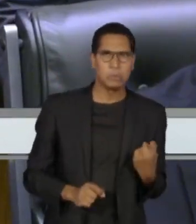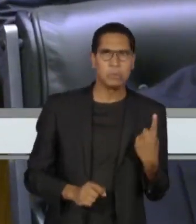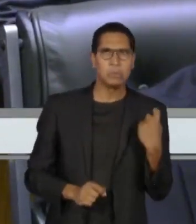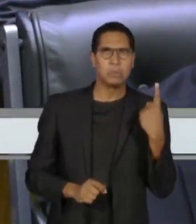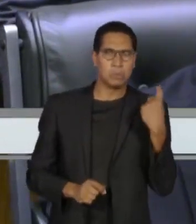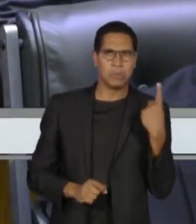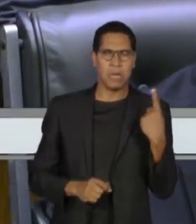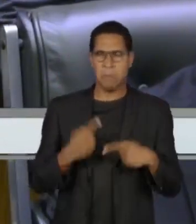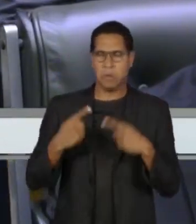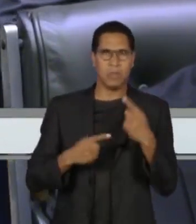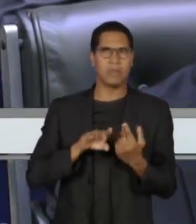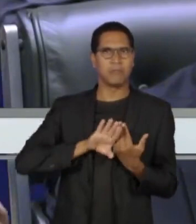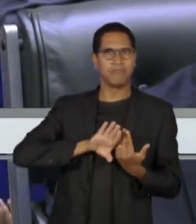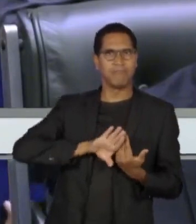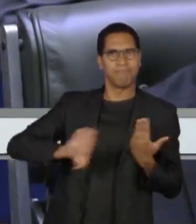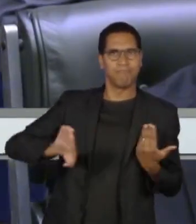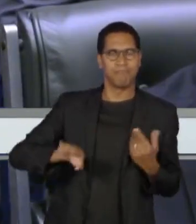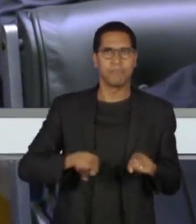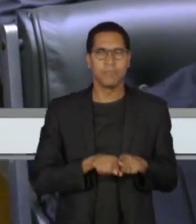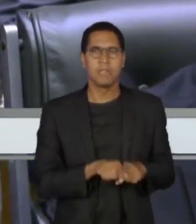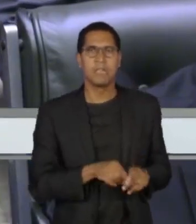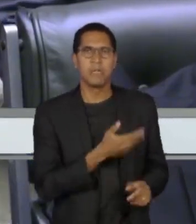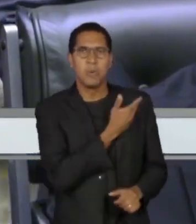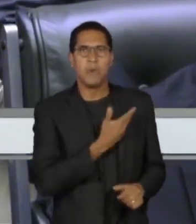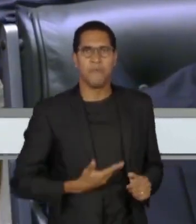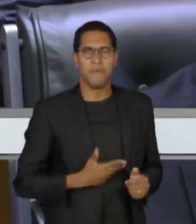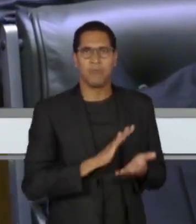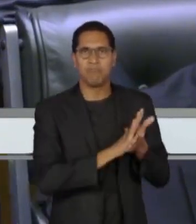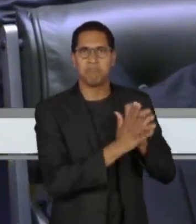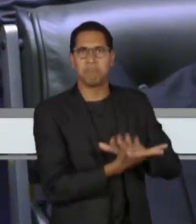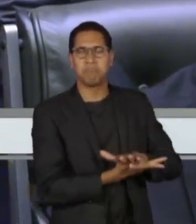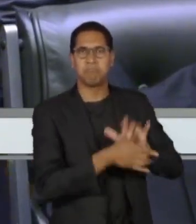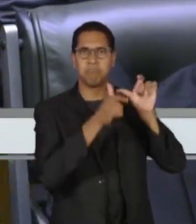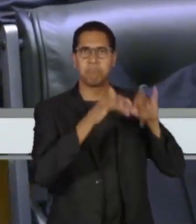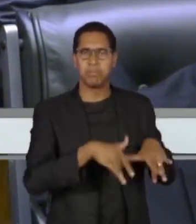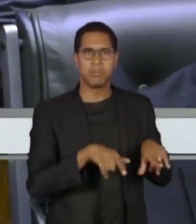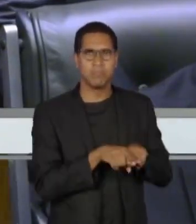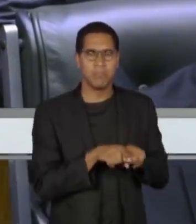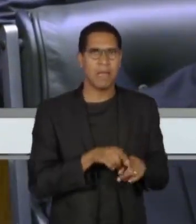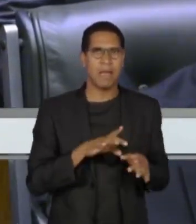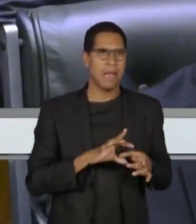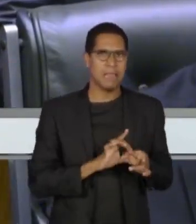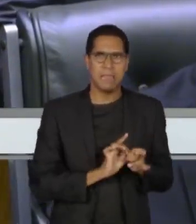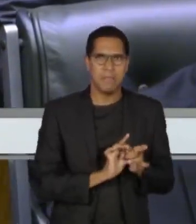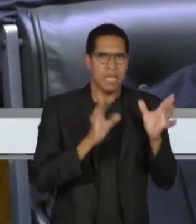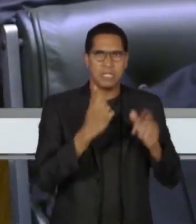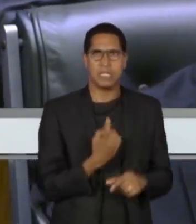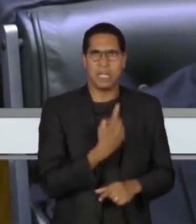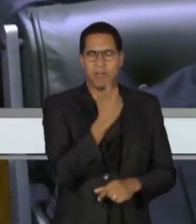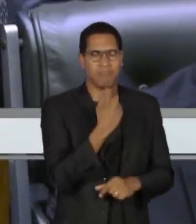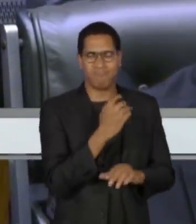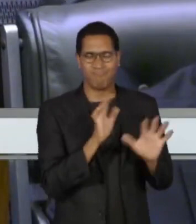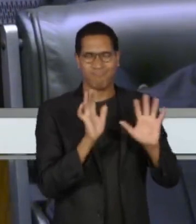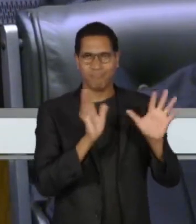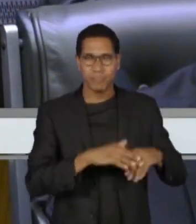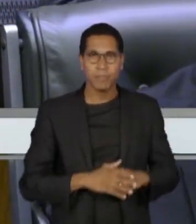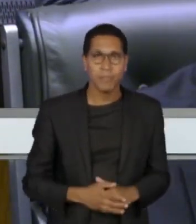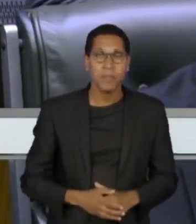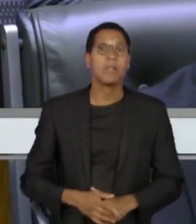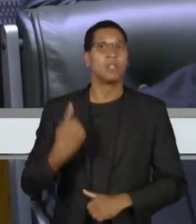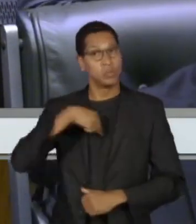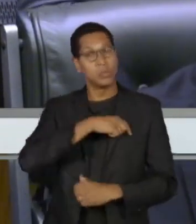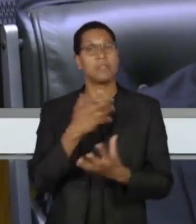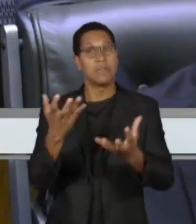negação da política, na destruição do Estado em nome de suporte às liberdades individuais. A liberdade